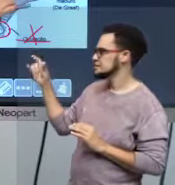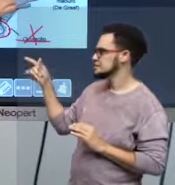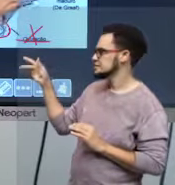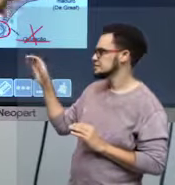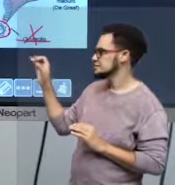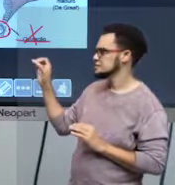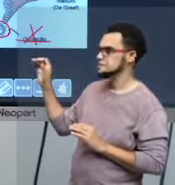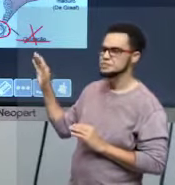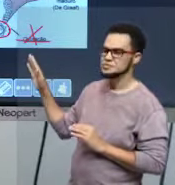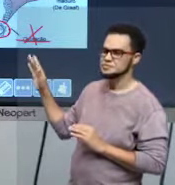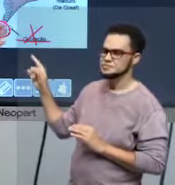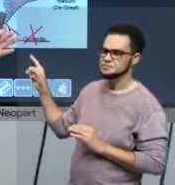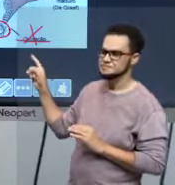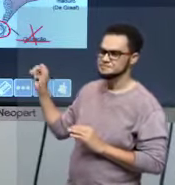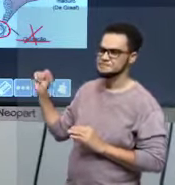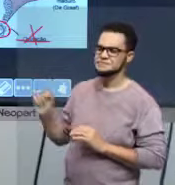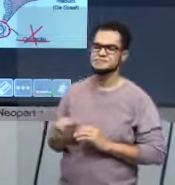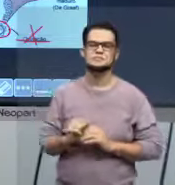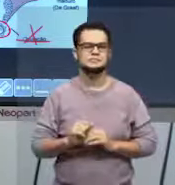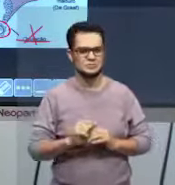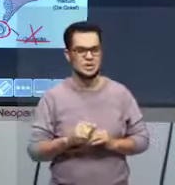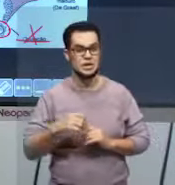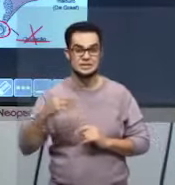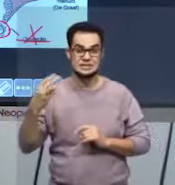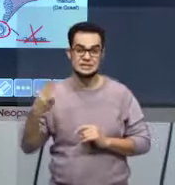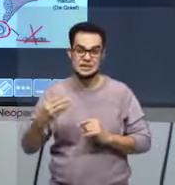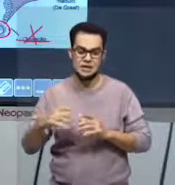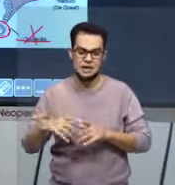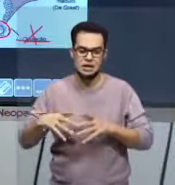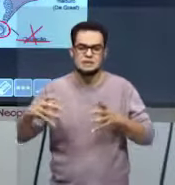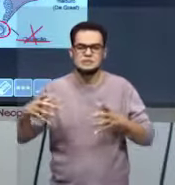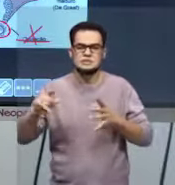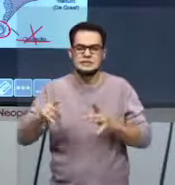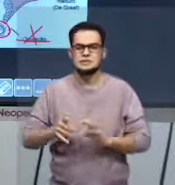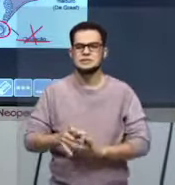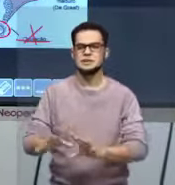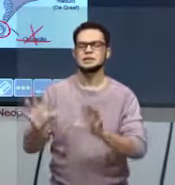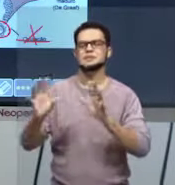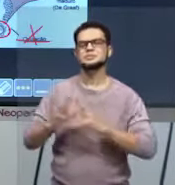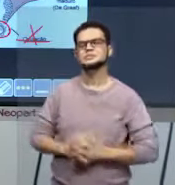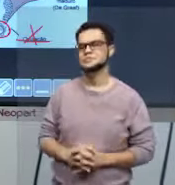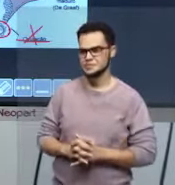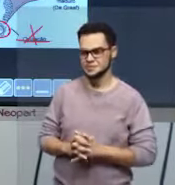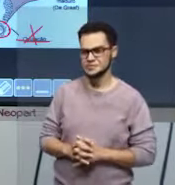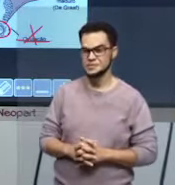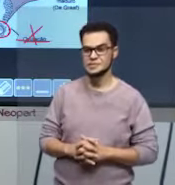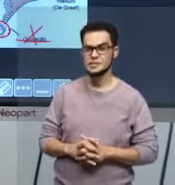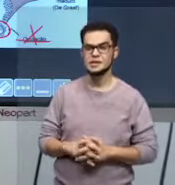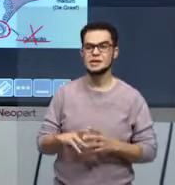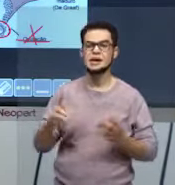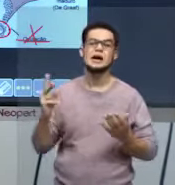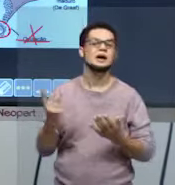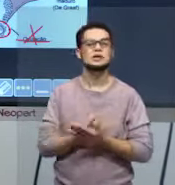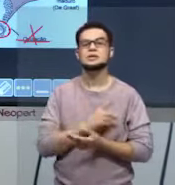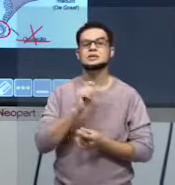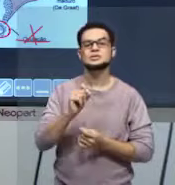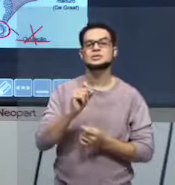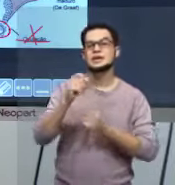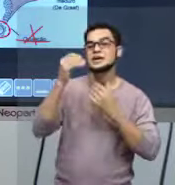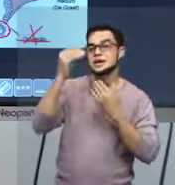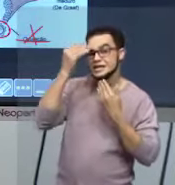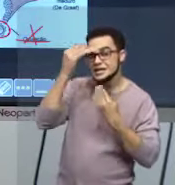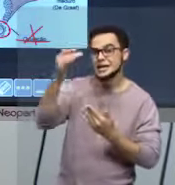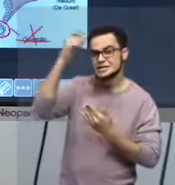ovócito terciário, cresceu e ele vai ser liberado. Isso aqui ocorre graças ao hormônio